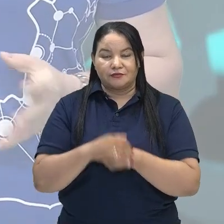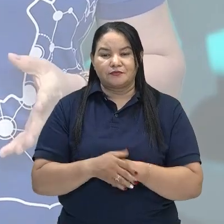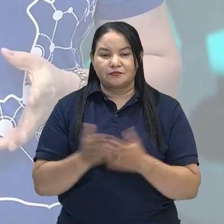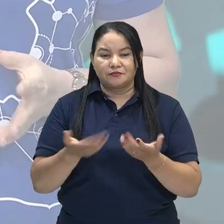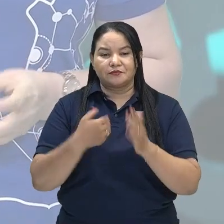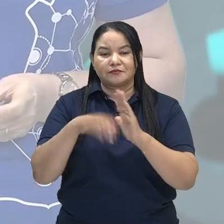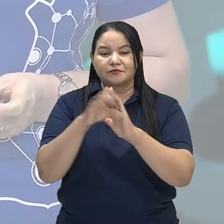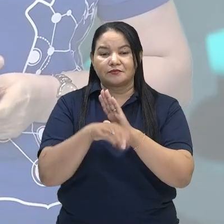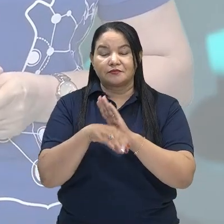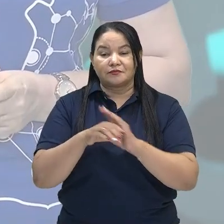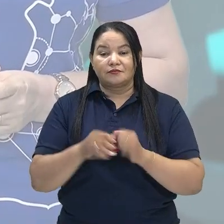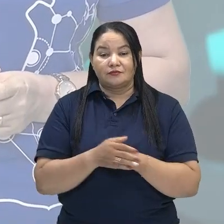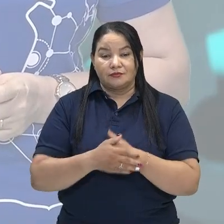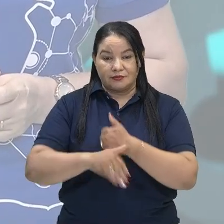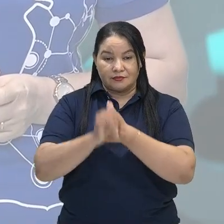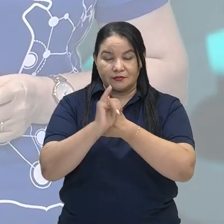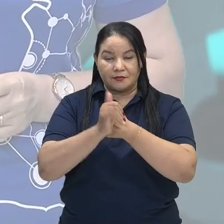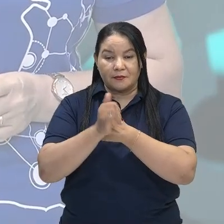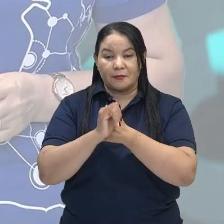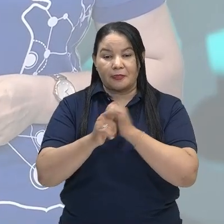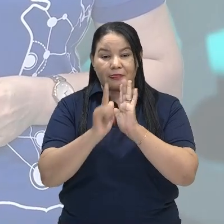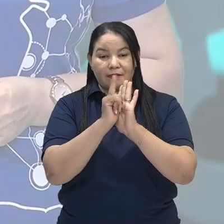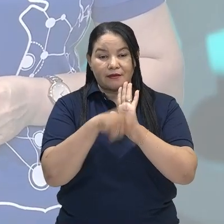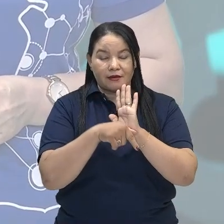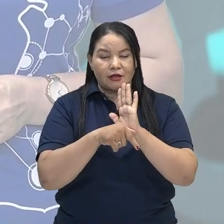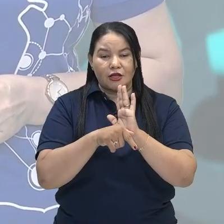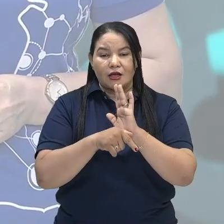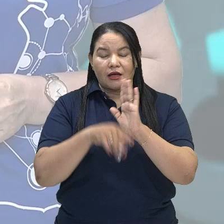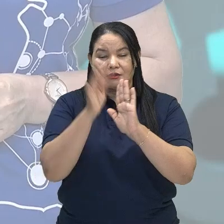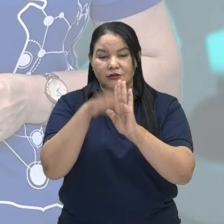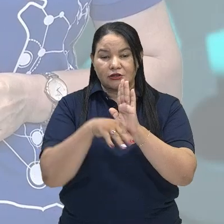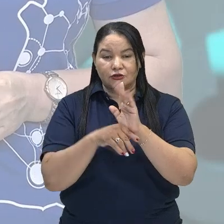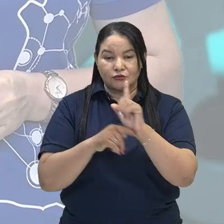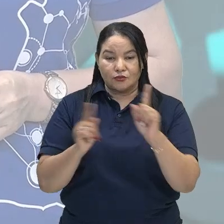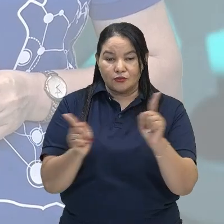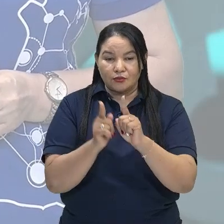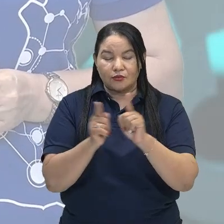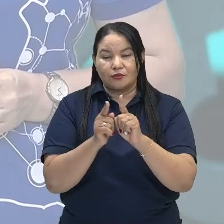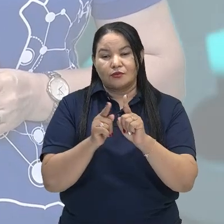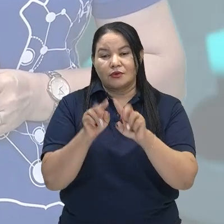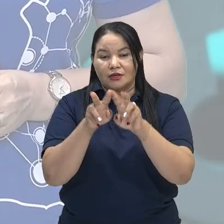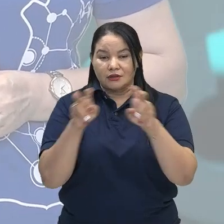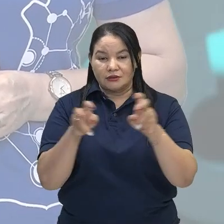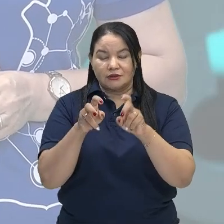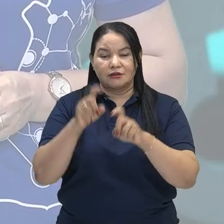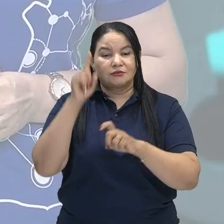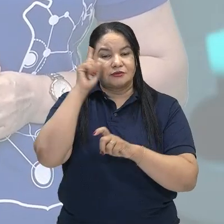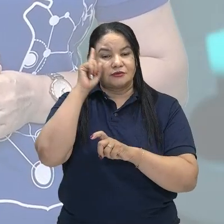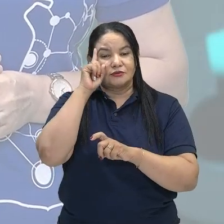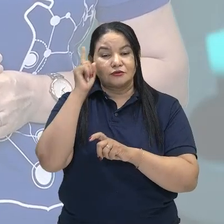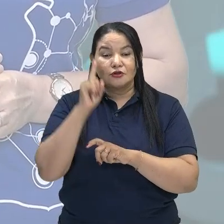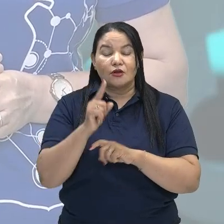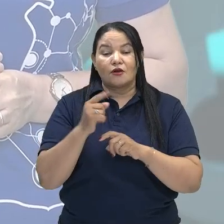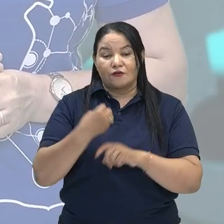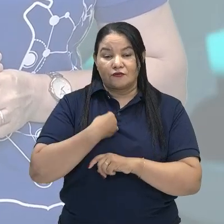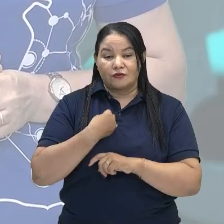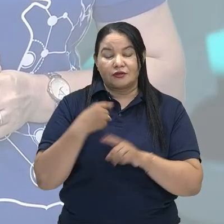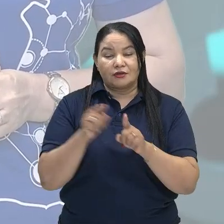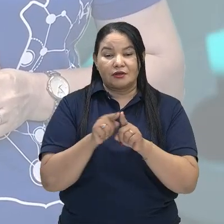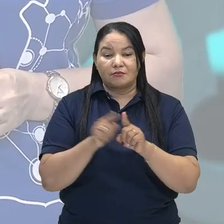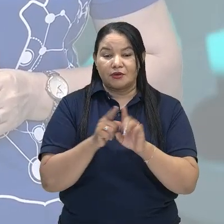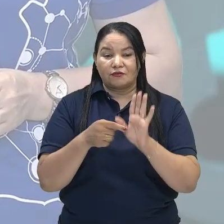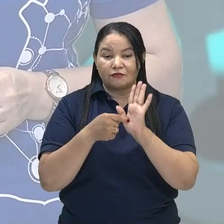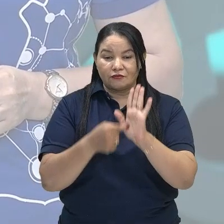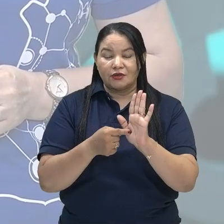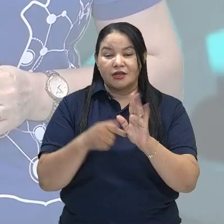A crônica é um gênero textual curto que aborda temas do cotidiano, como um olhar diferente, né? Apresenta uma